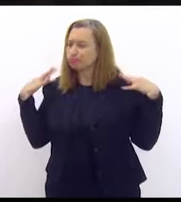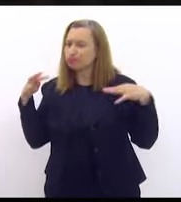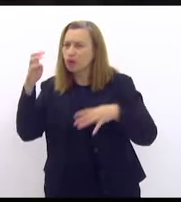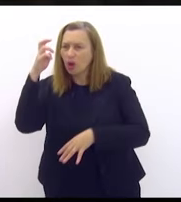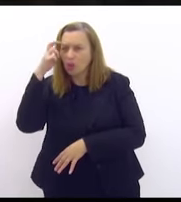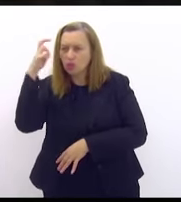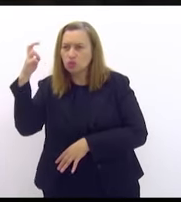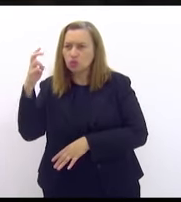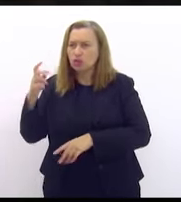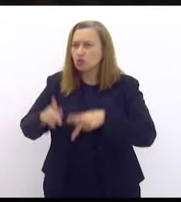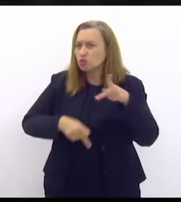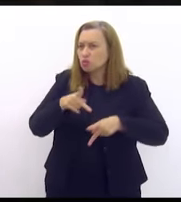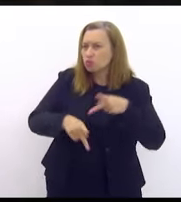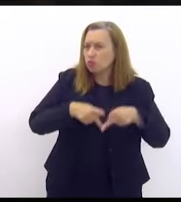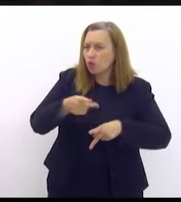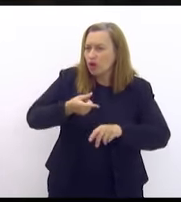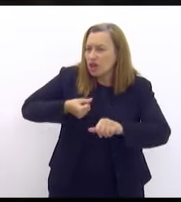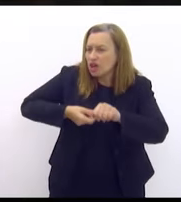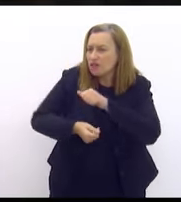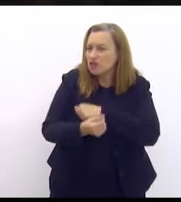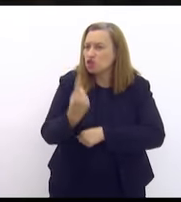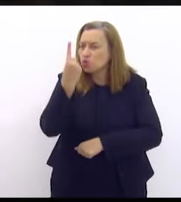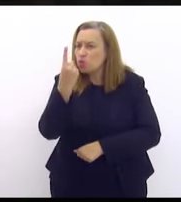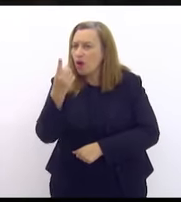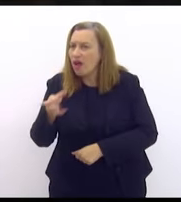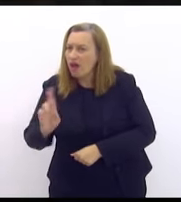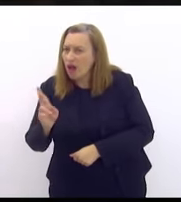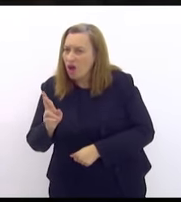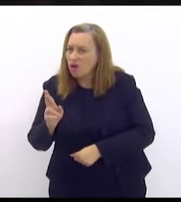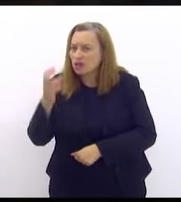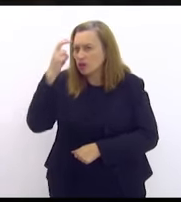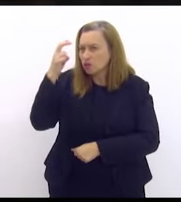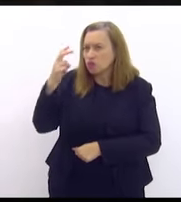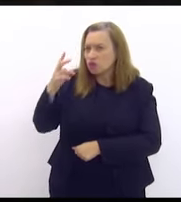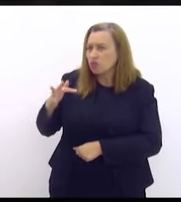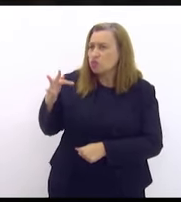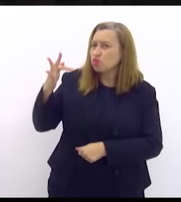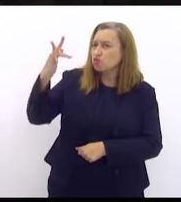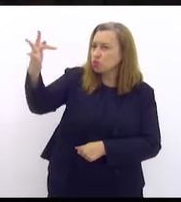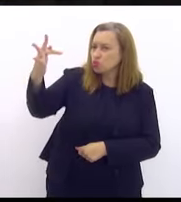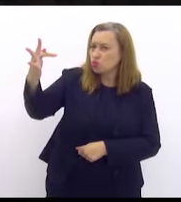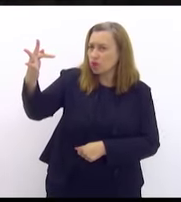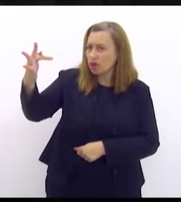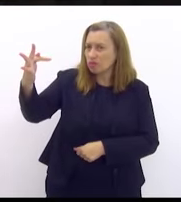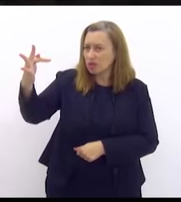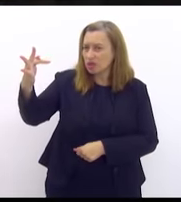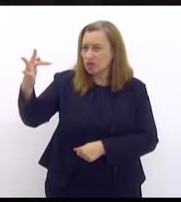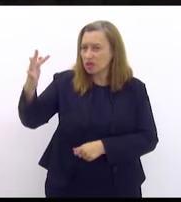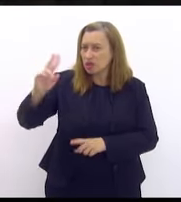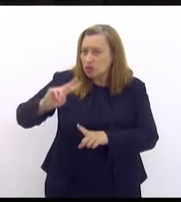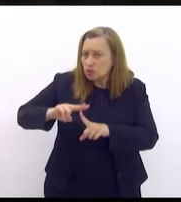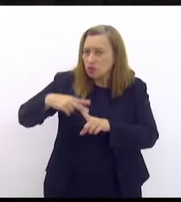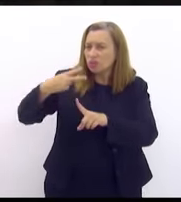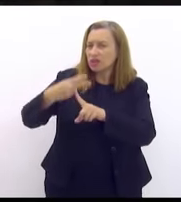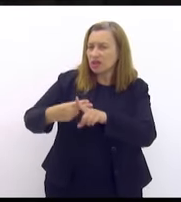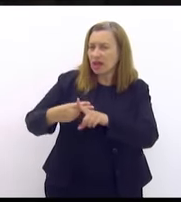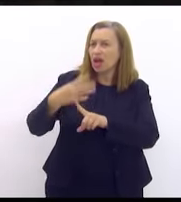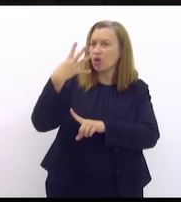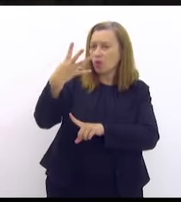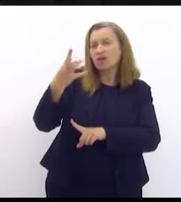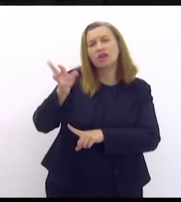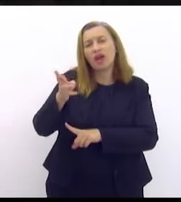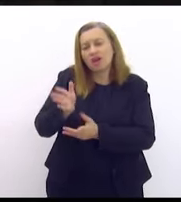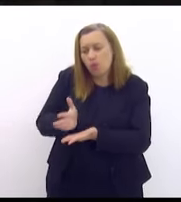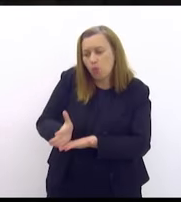popular. Ou seja, investir R$1 na cultura pode, lá na frente, aumentar em R$4 a arrecadação do